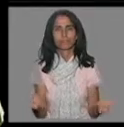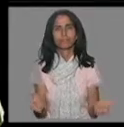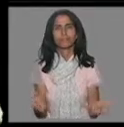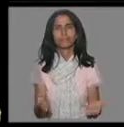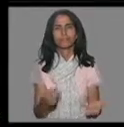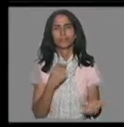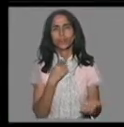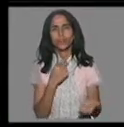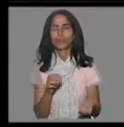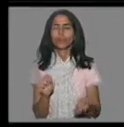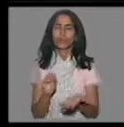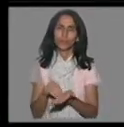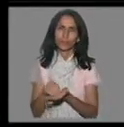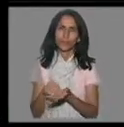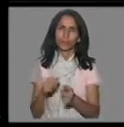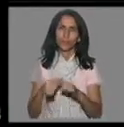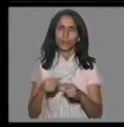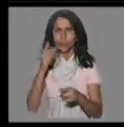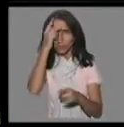porque é isso que encanta as pessoas,